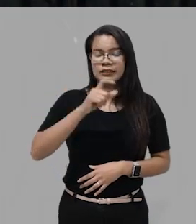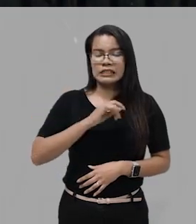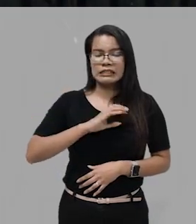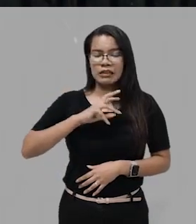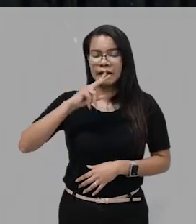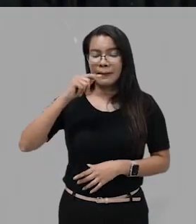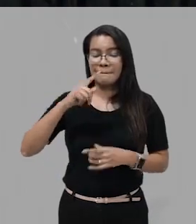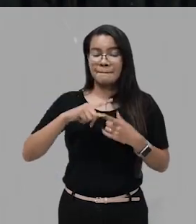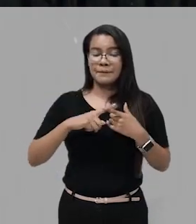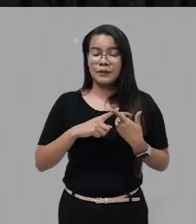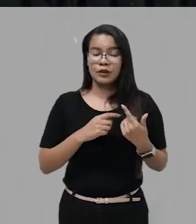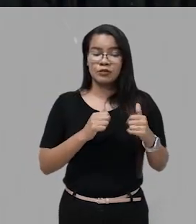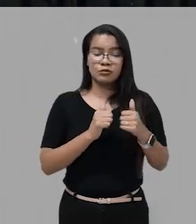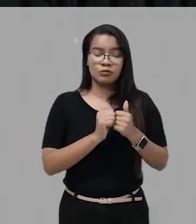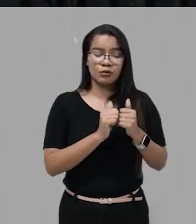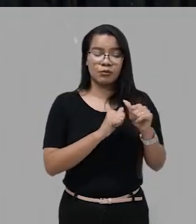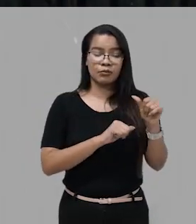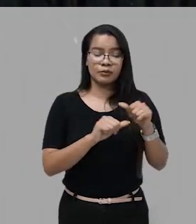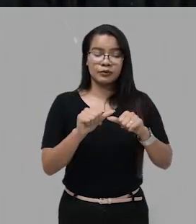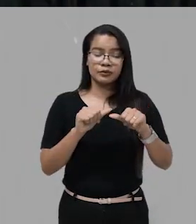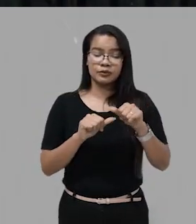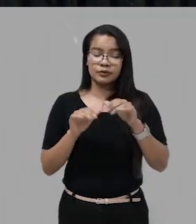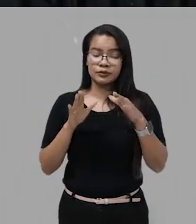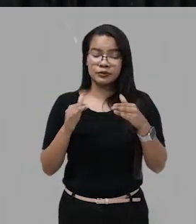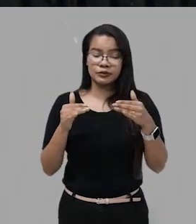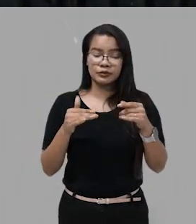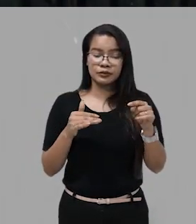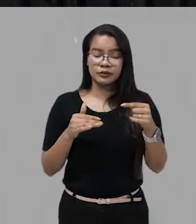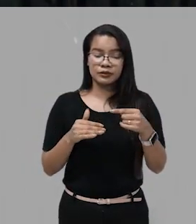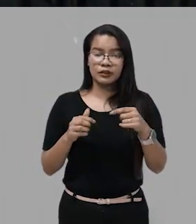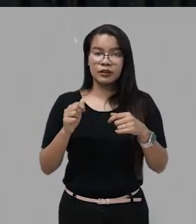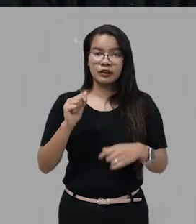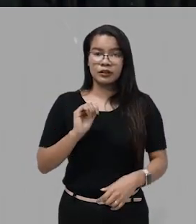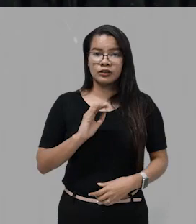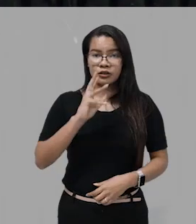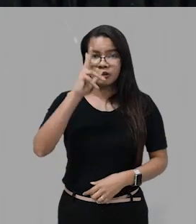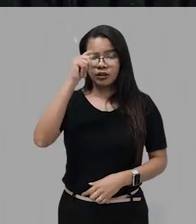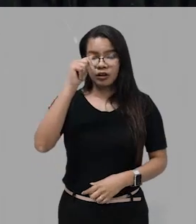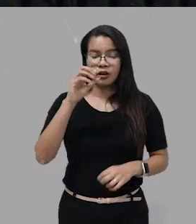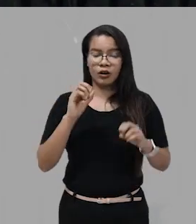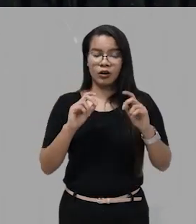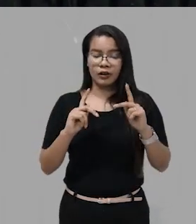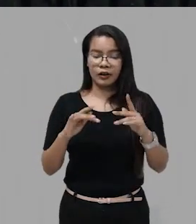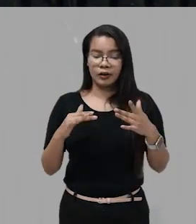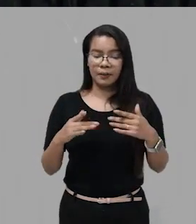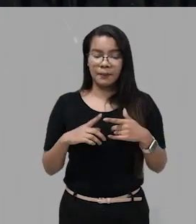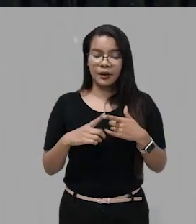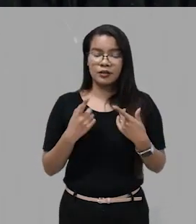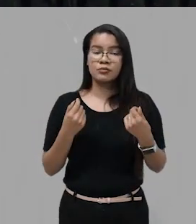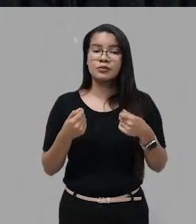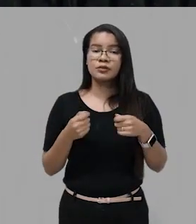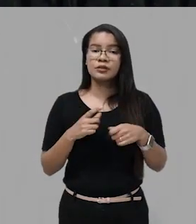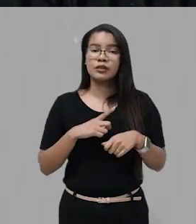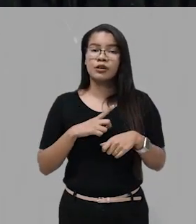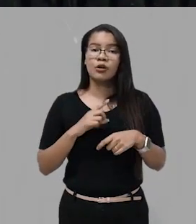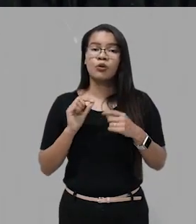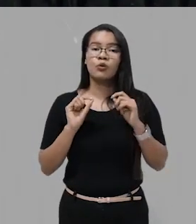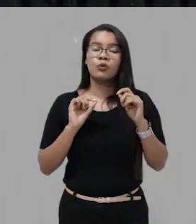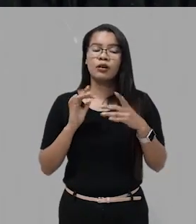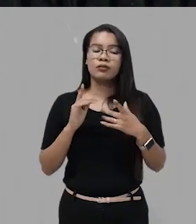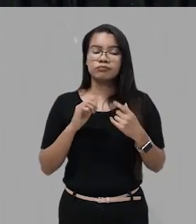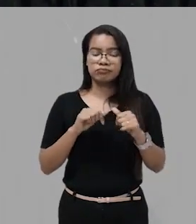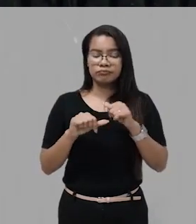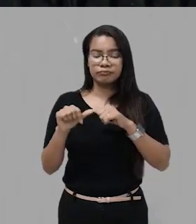com mudança de direção. Isso é agilidade, tá certo? É eu ser veloz, mas eu ter o quê? Mudança de